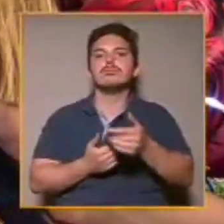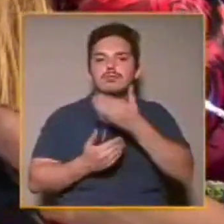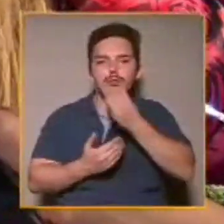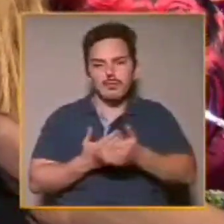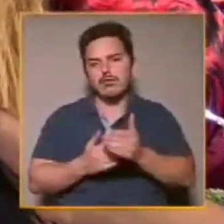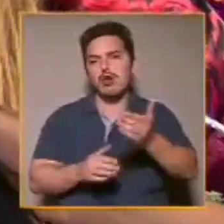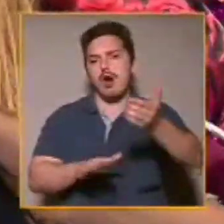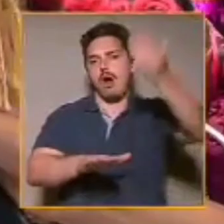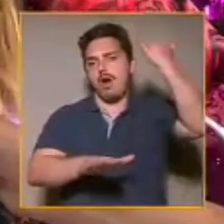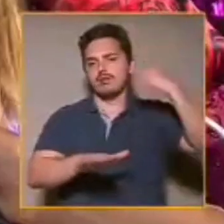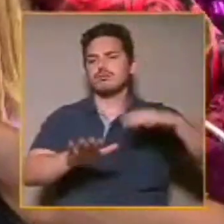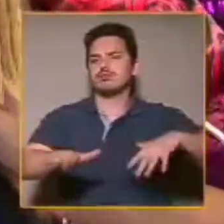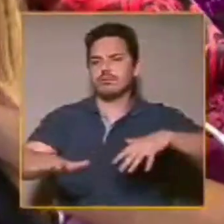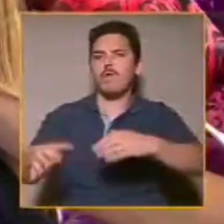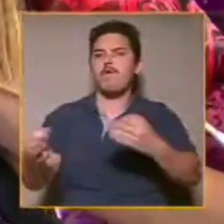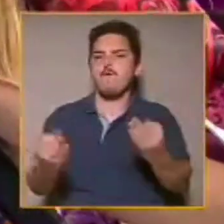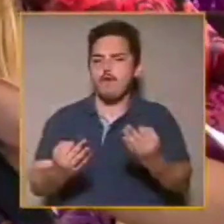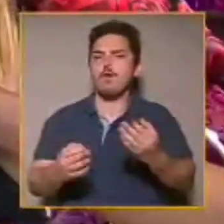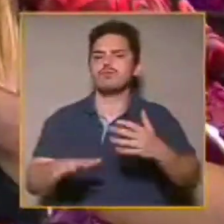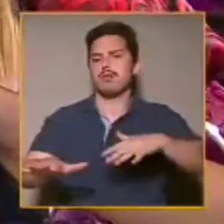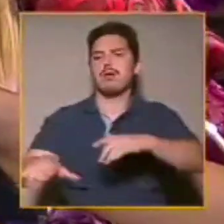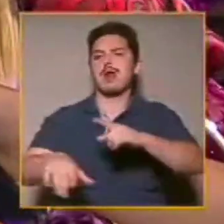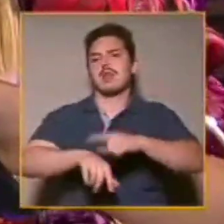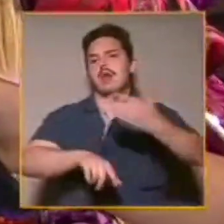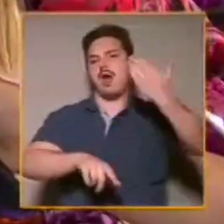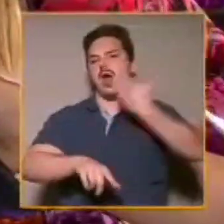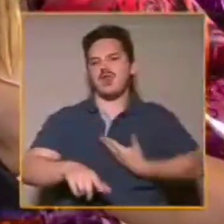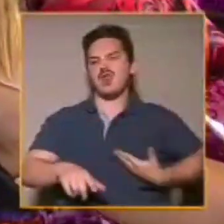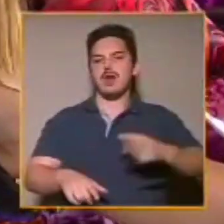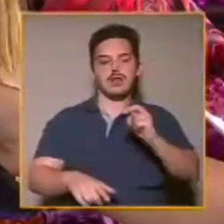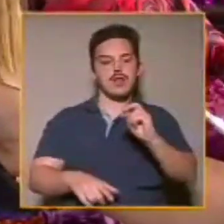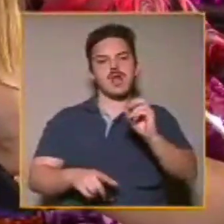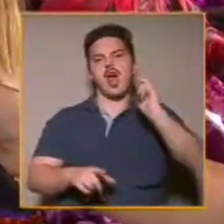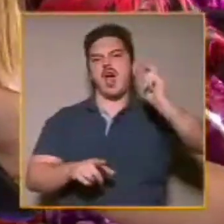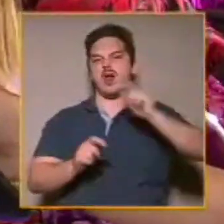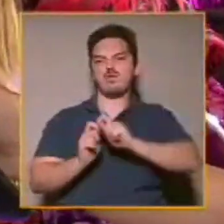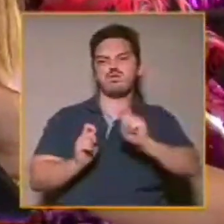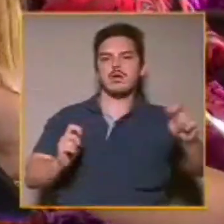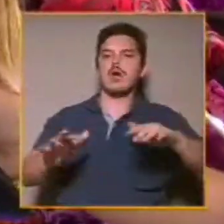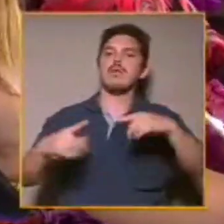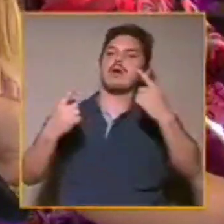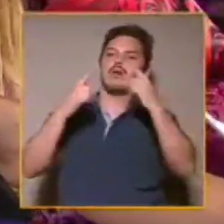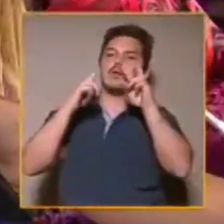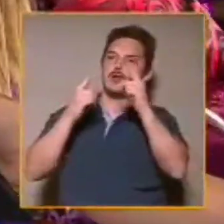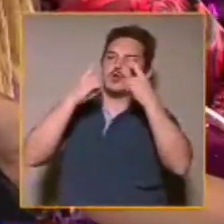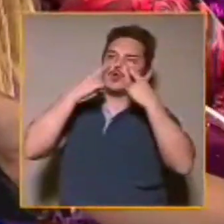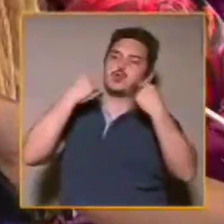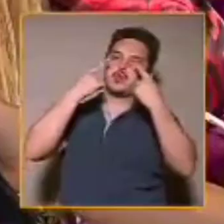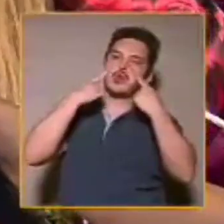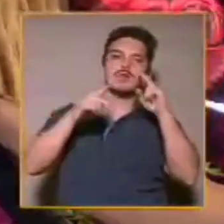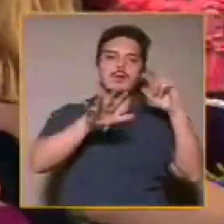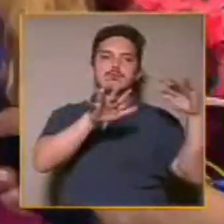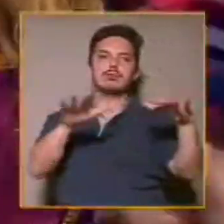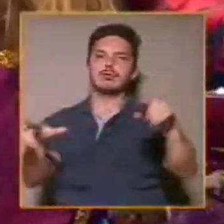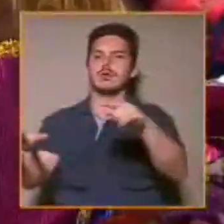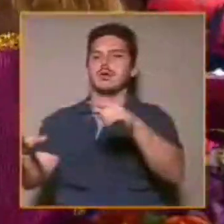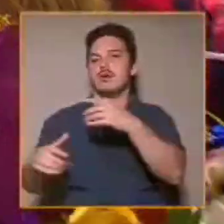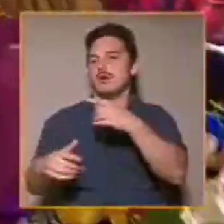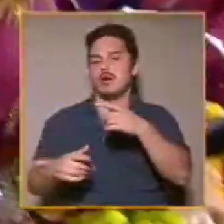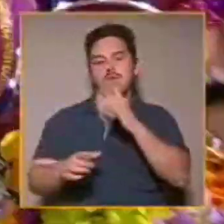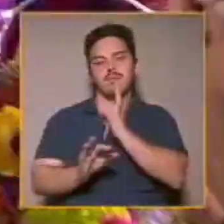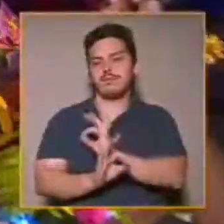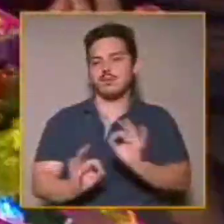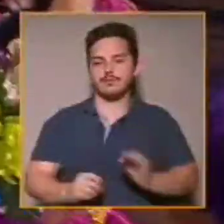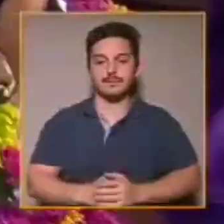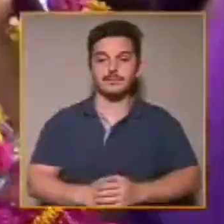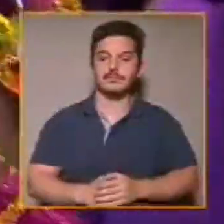que já marcharam, já tiveram em marchas noutros tempos, 30 anos a marchar e depois a chorarem, a ver a passar a marcha. Isso é maravilhoso. E vocês já